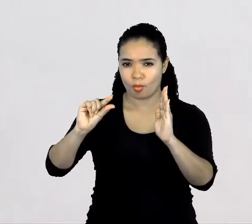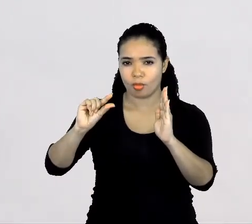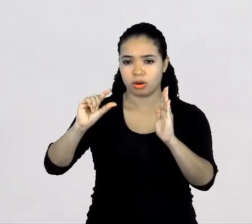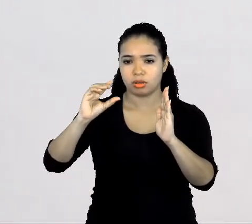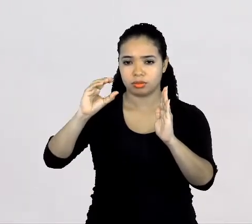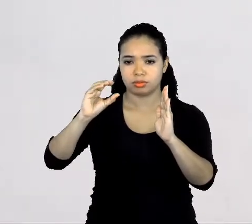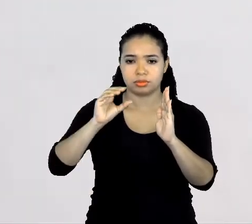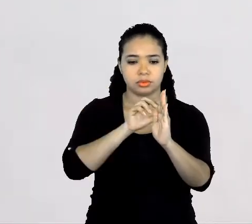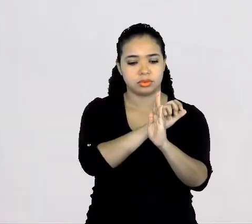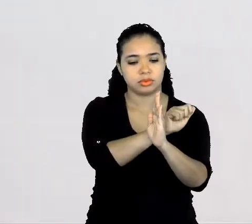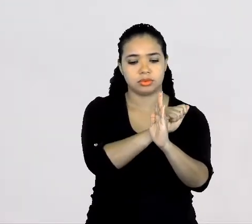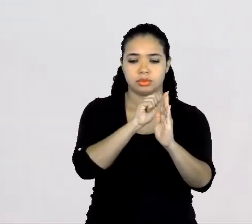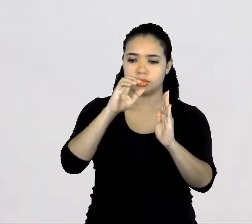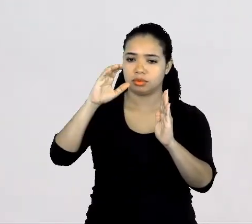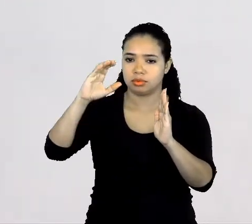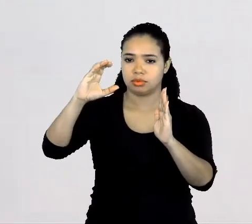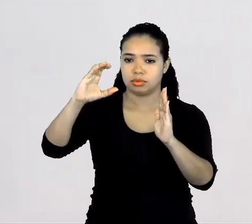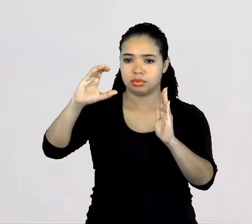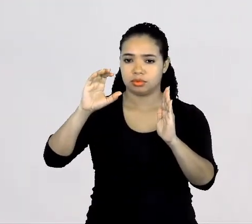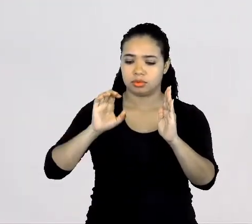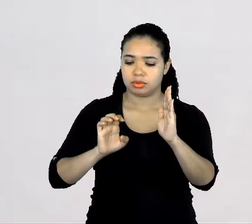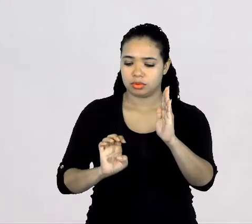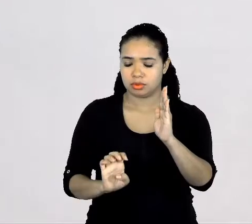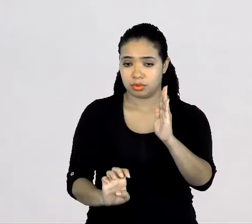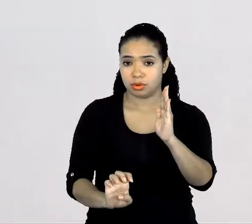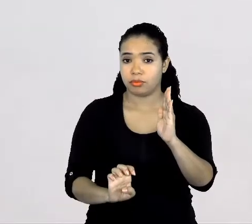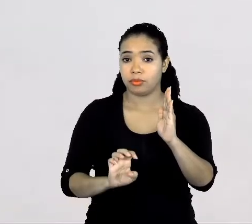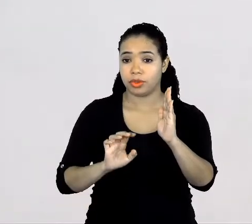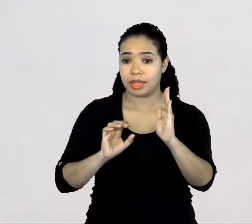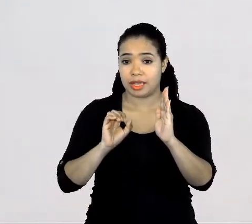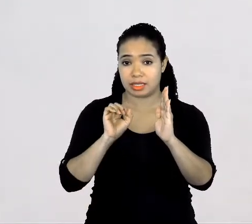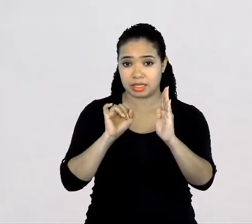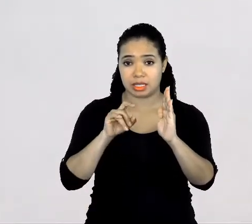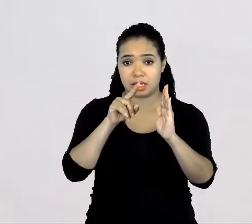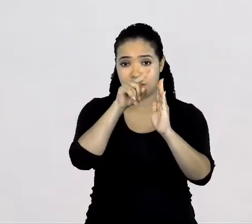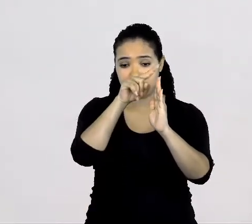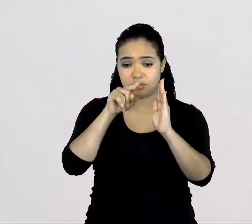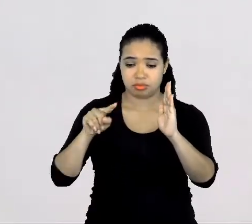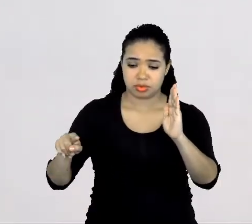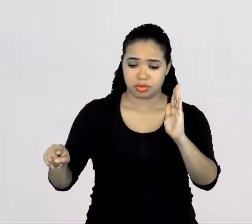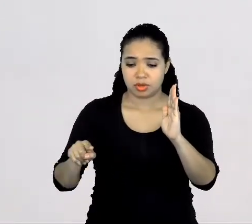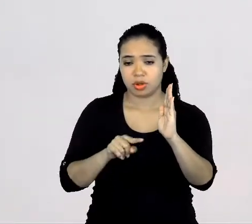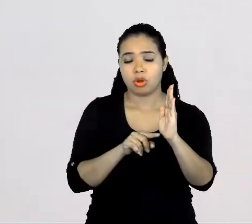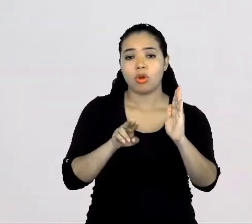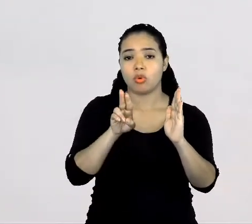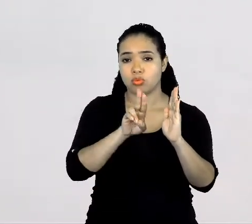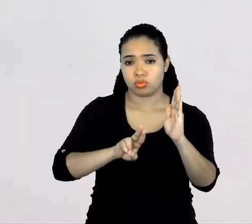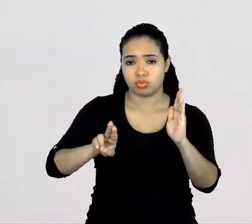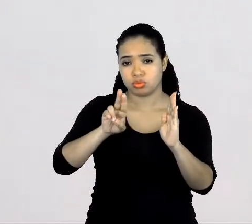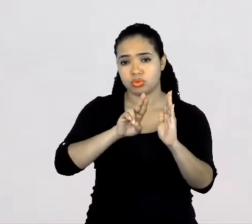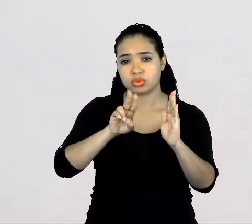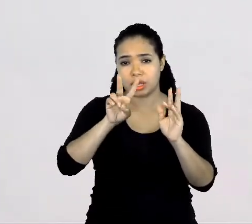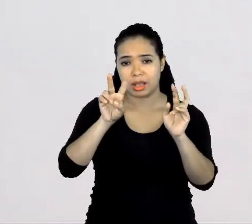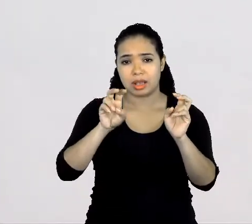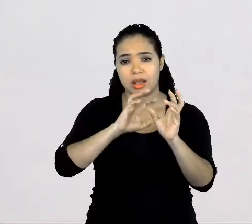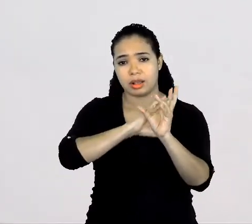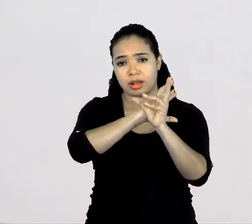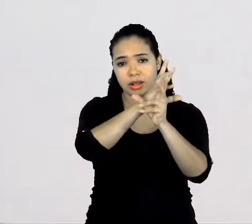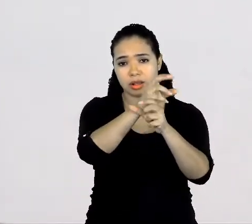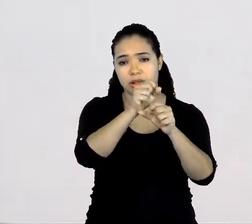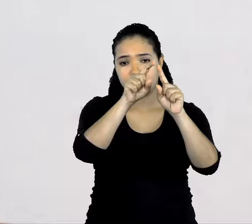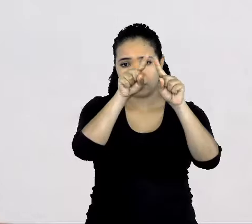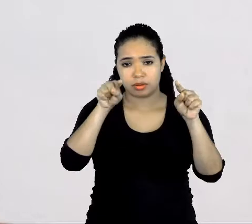é. Ok? Se ele é um triângulo retângulo, eu vou usar a trigonometria sem problema. Mas ele é isósceles. Aí eu preciso